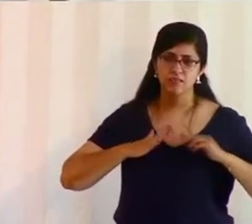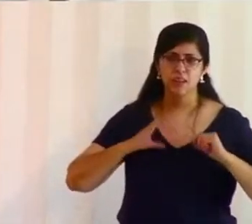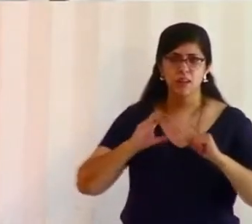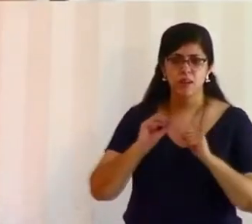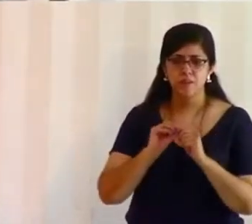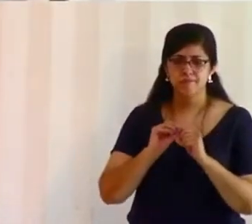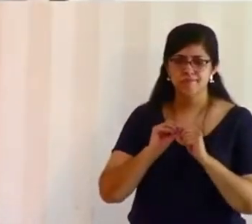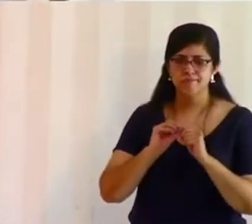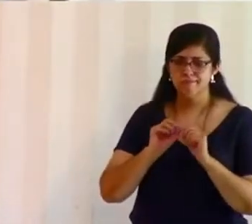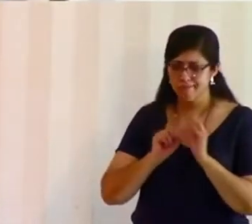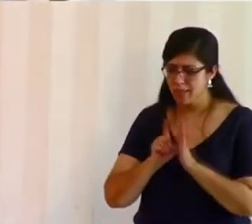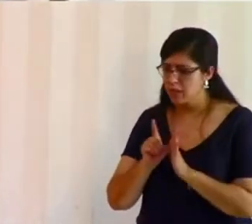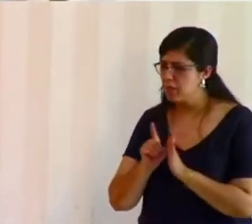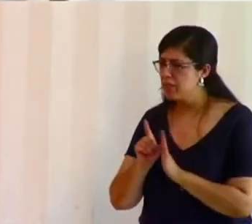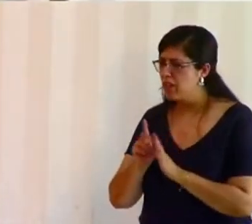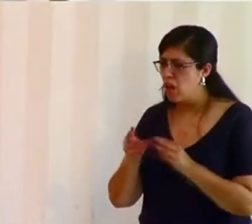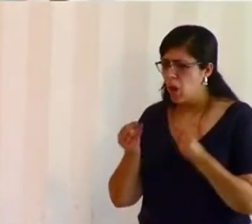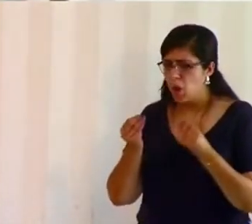para ser salvo?